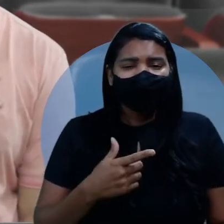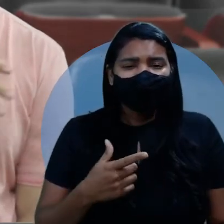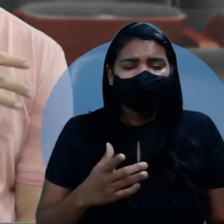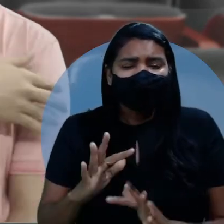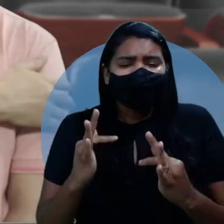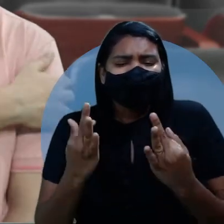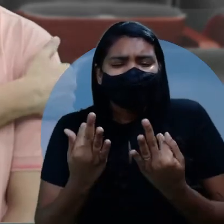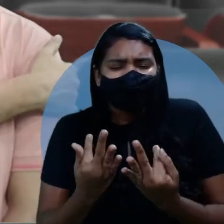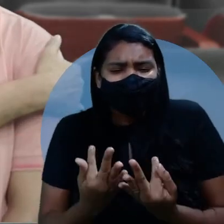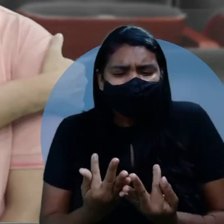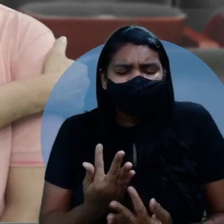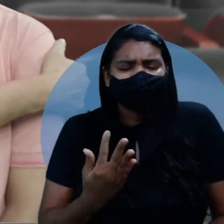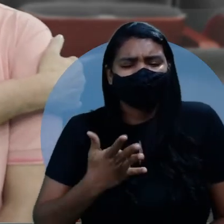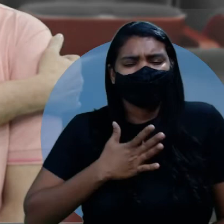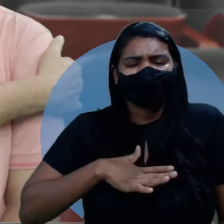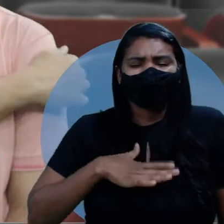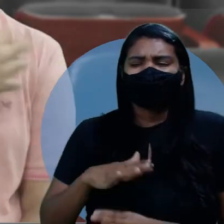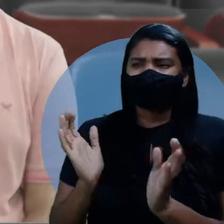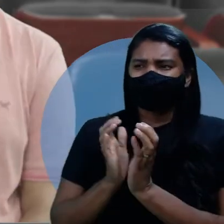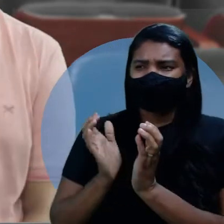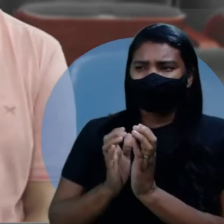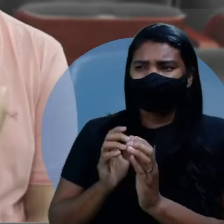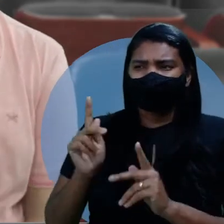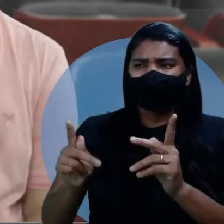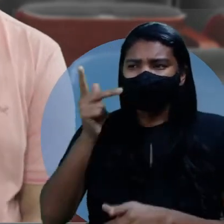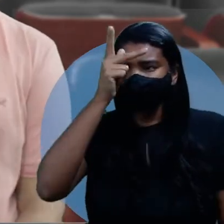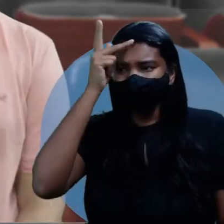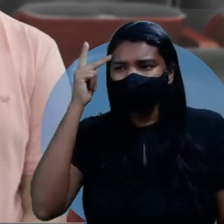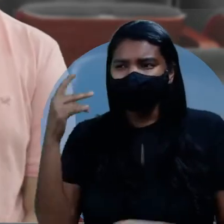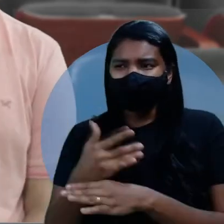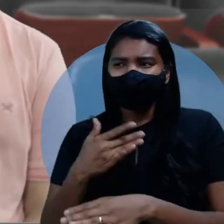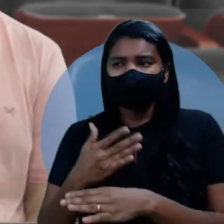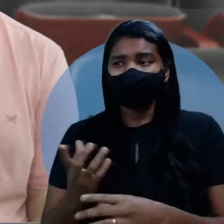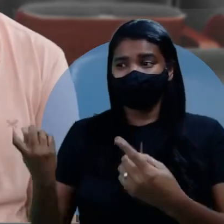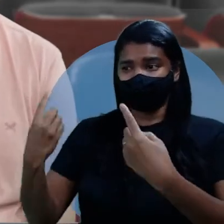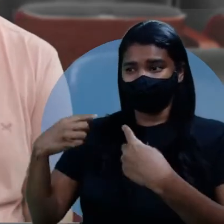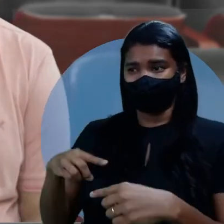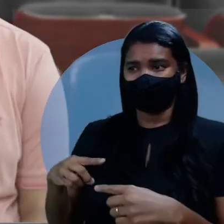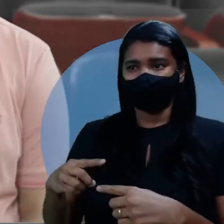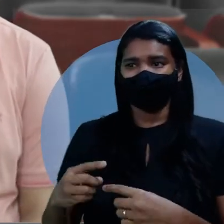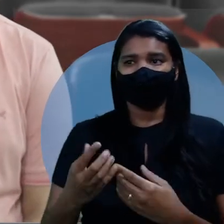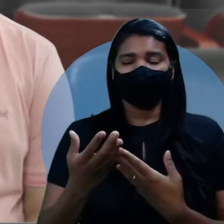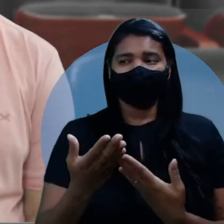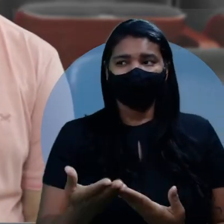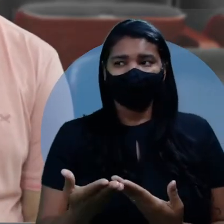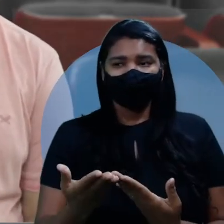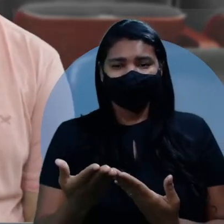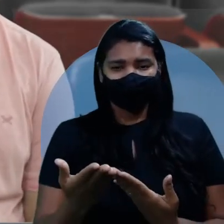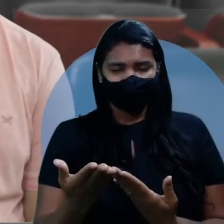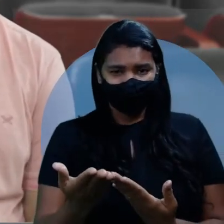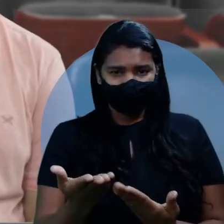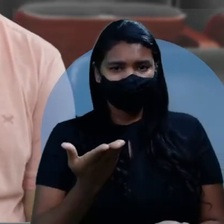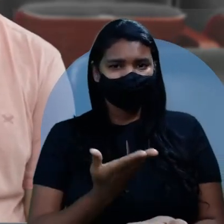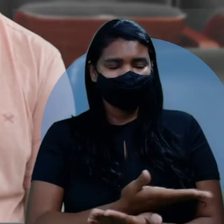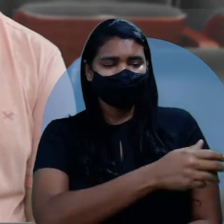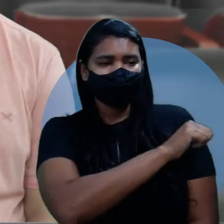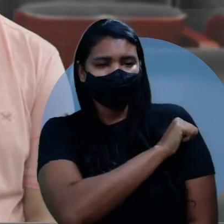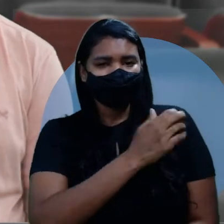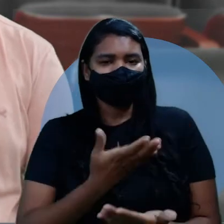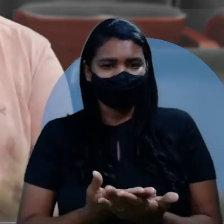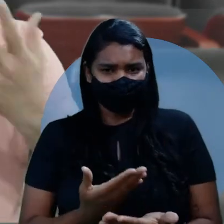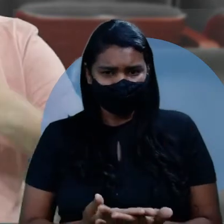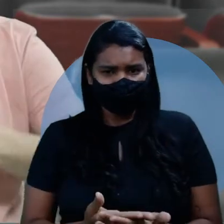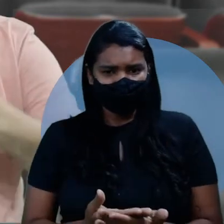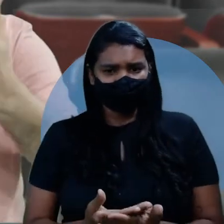afetiva no gosto do pernambucano. Então aqui, para mim, eu deixo como desafio para vocês, estudantes,